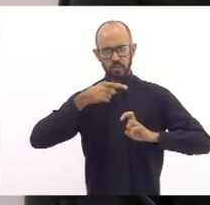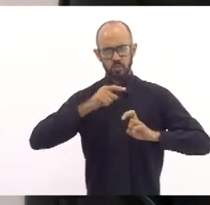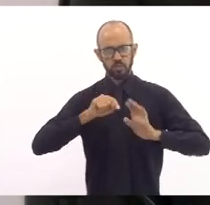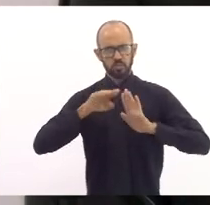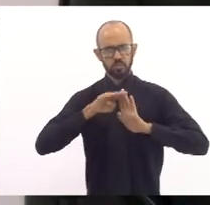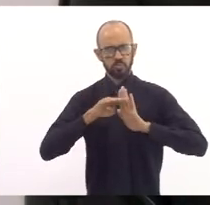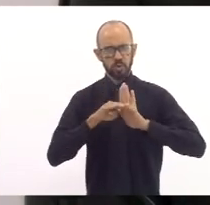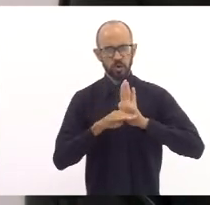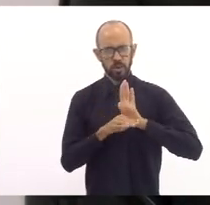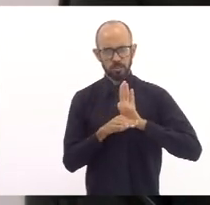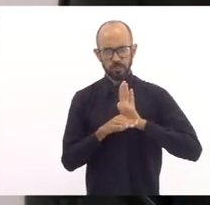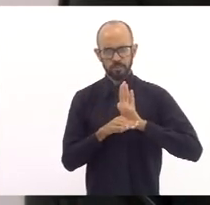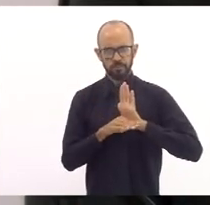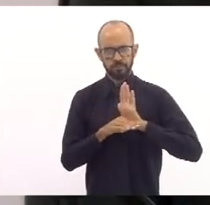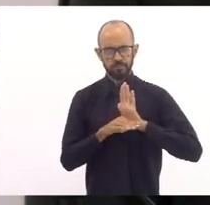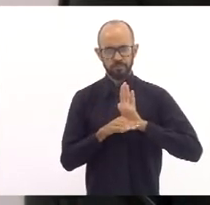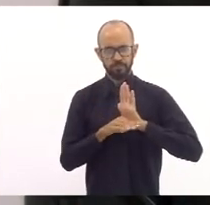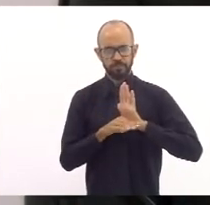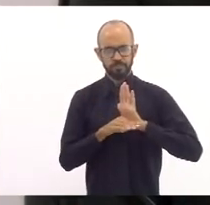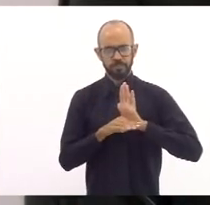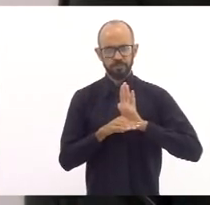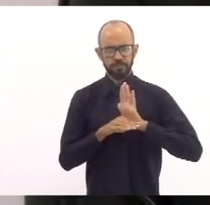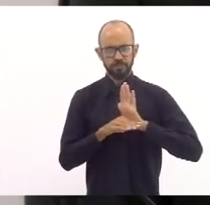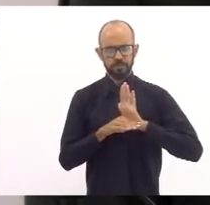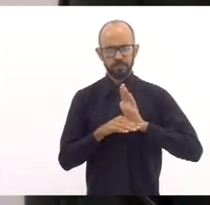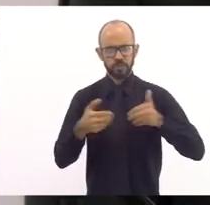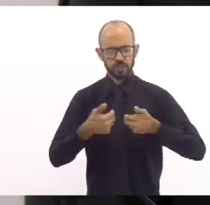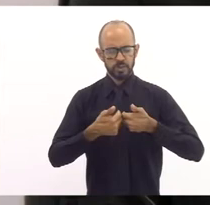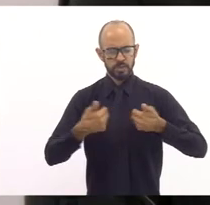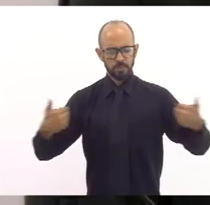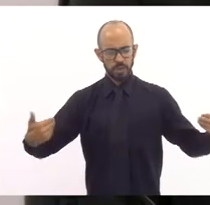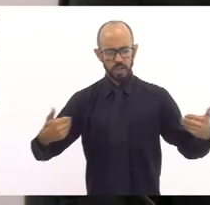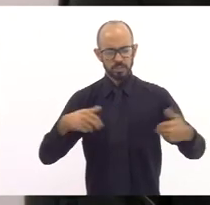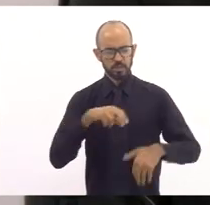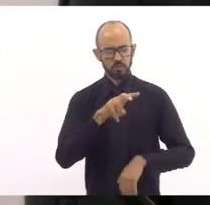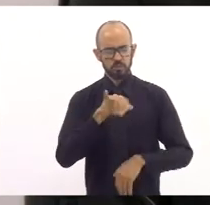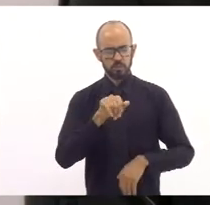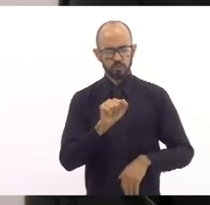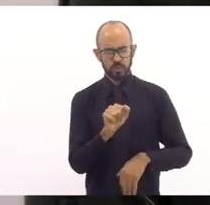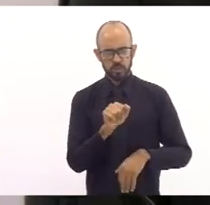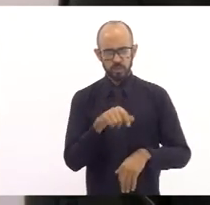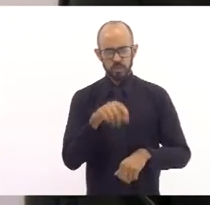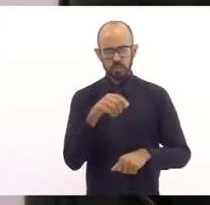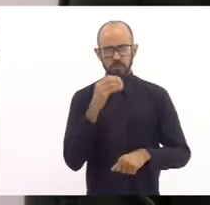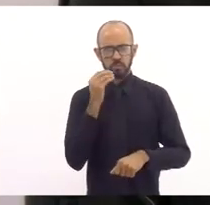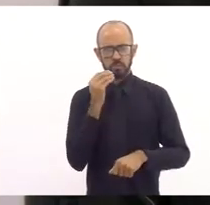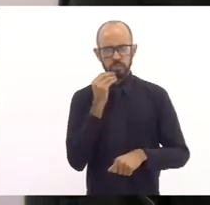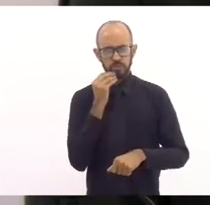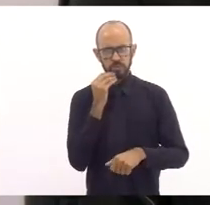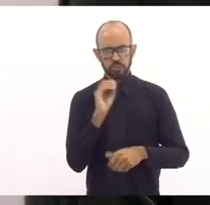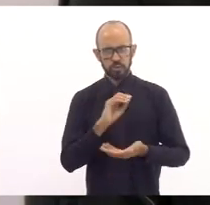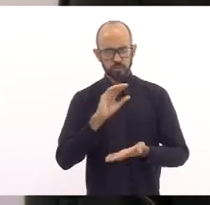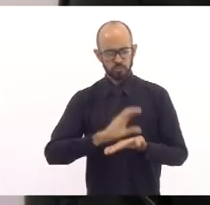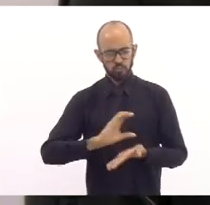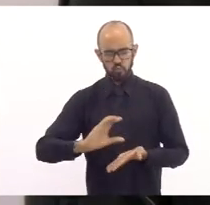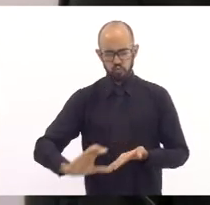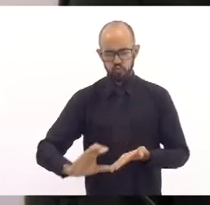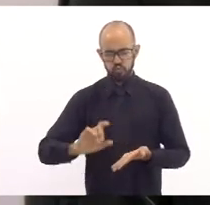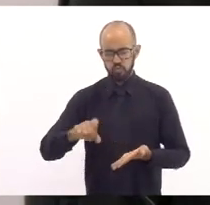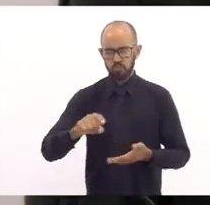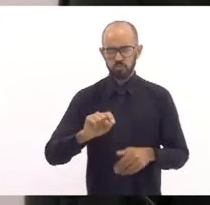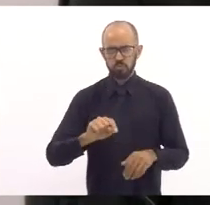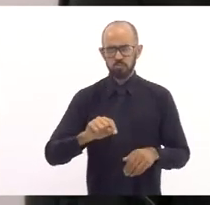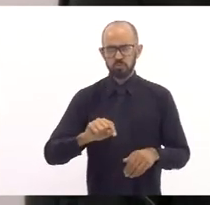programa de segregação de vias que poderia vir a ser custeado com recursos praticamente a fundo